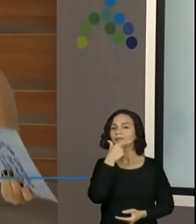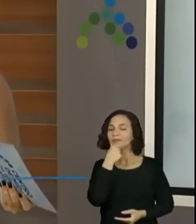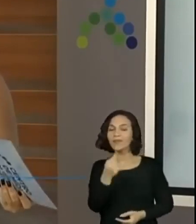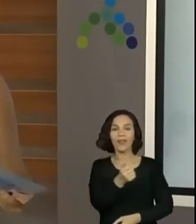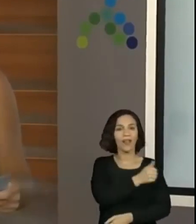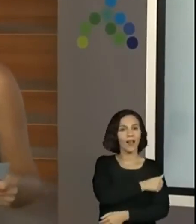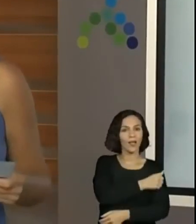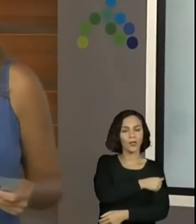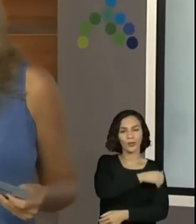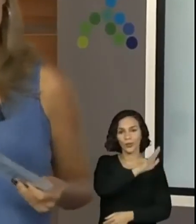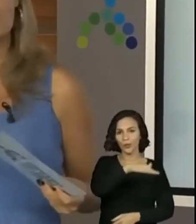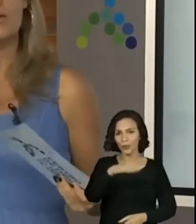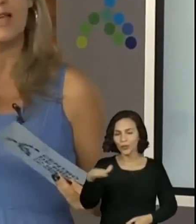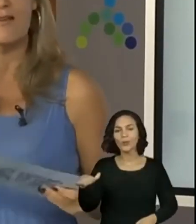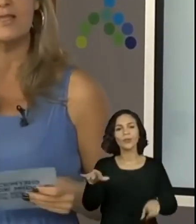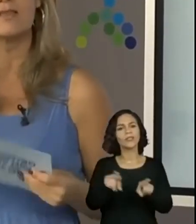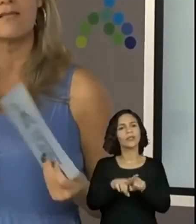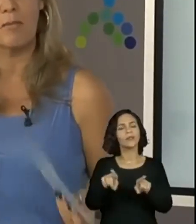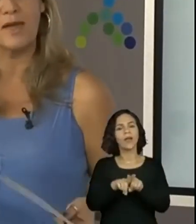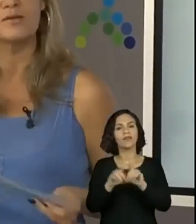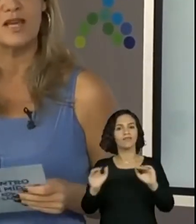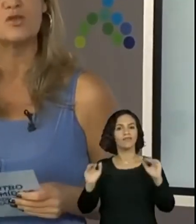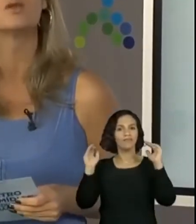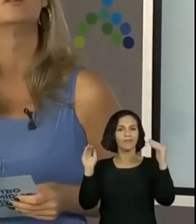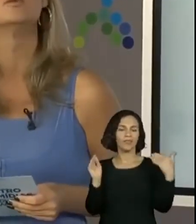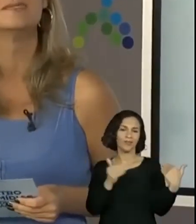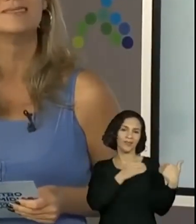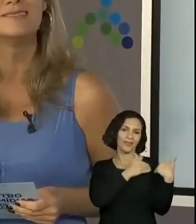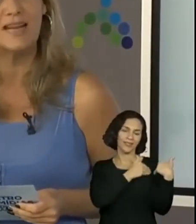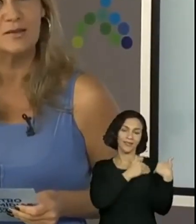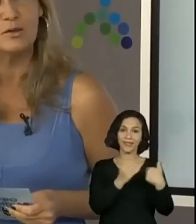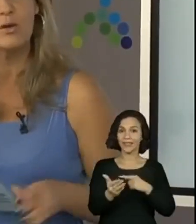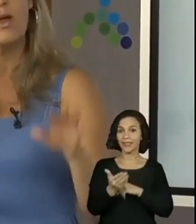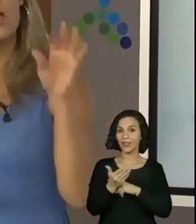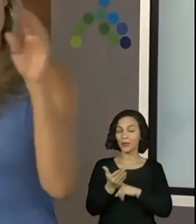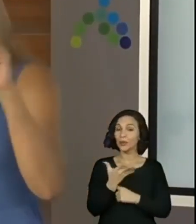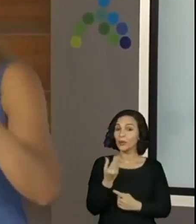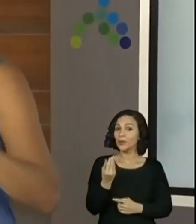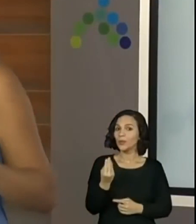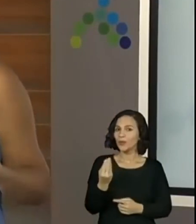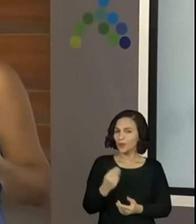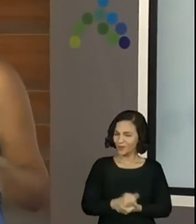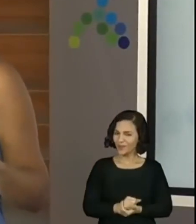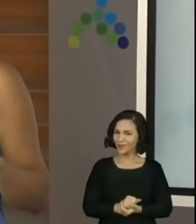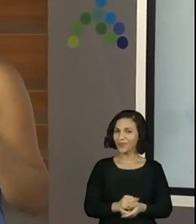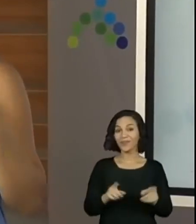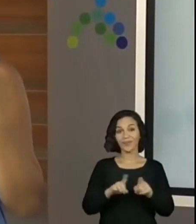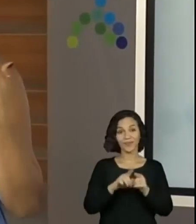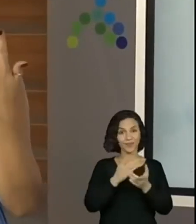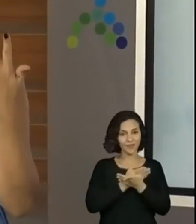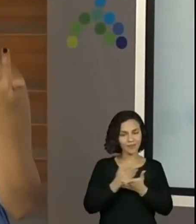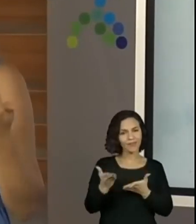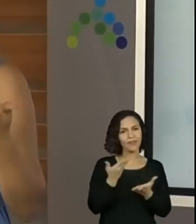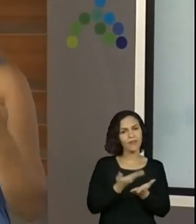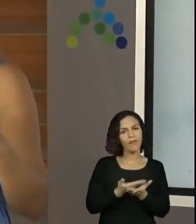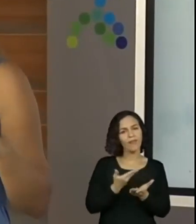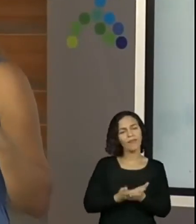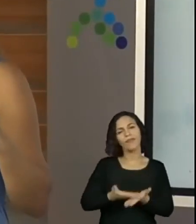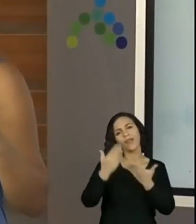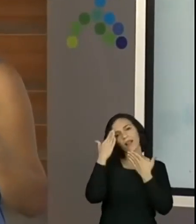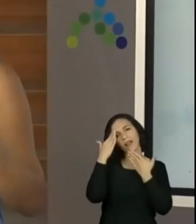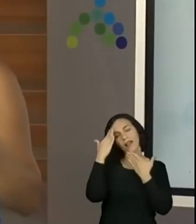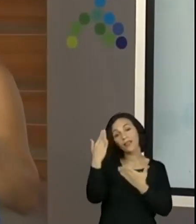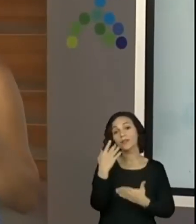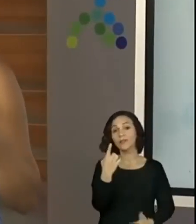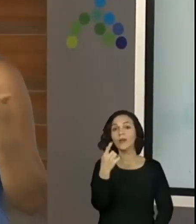alunos, alunas e os responsáveis que também nos ajudam tanto. E já vou começar aqui a aula agradecendo muito